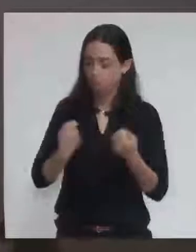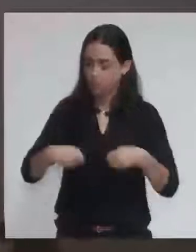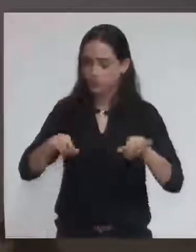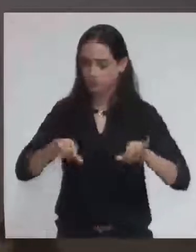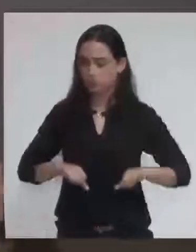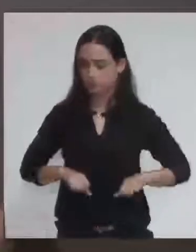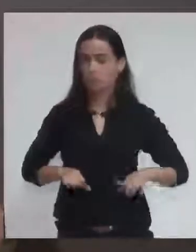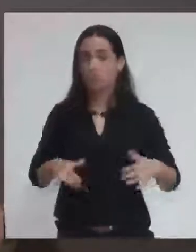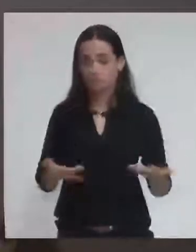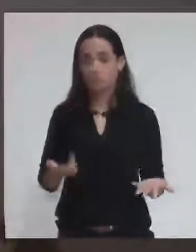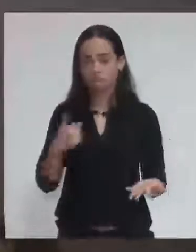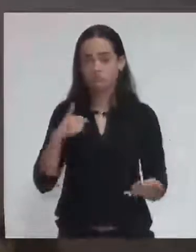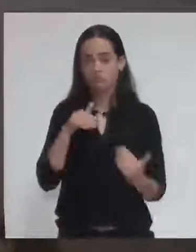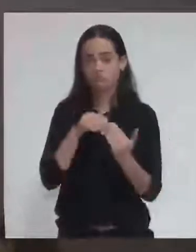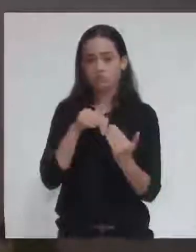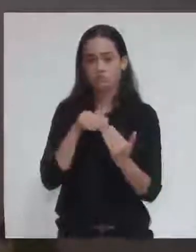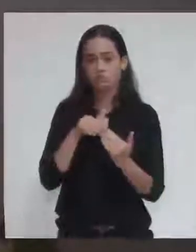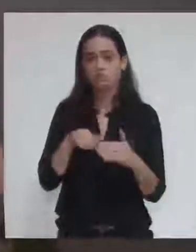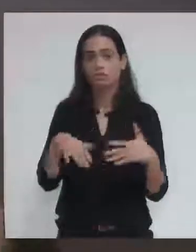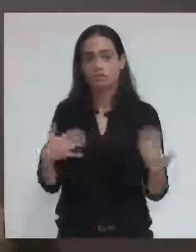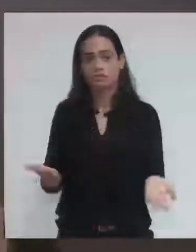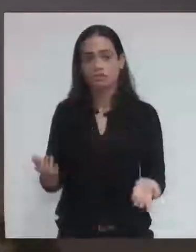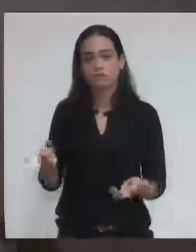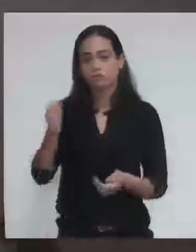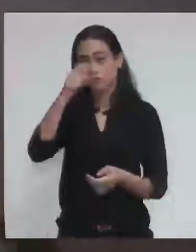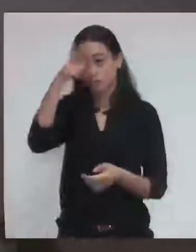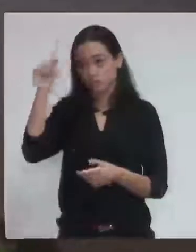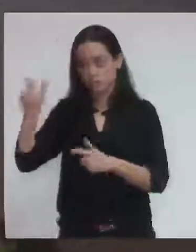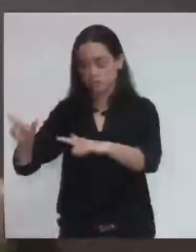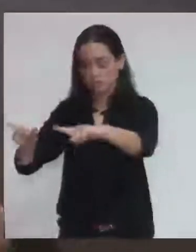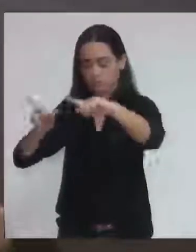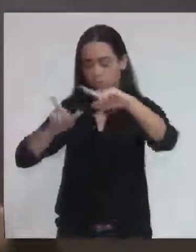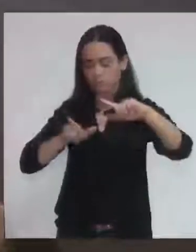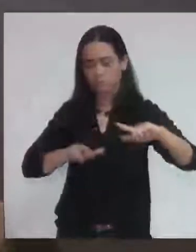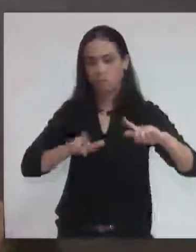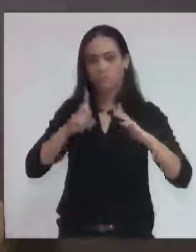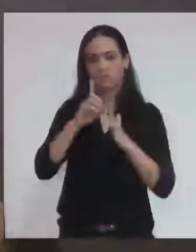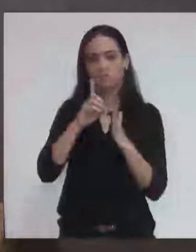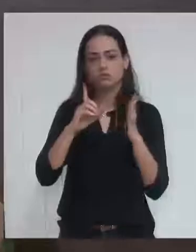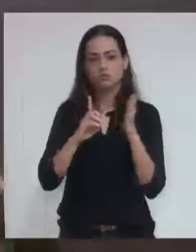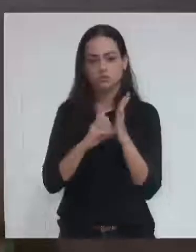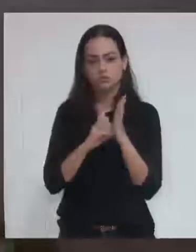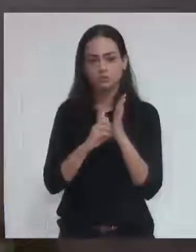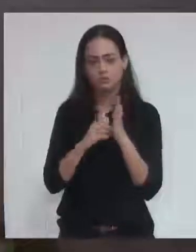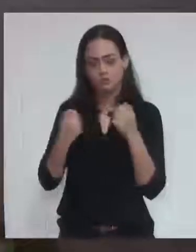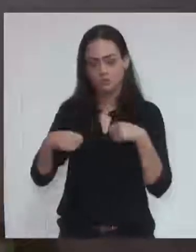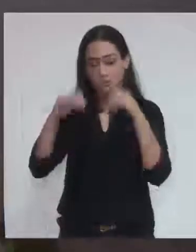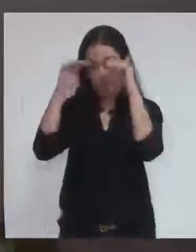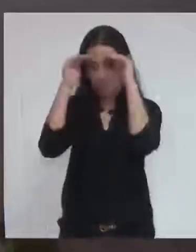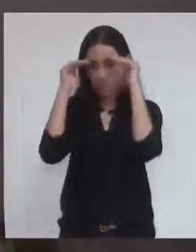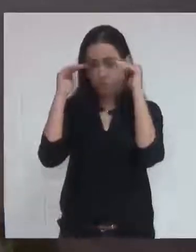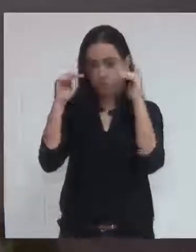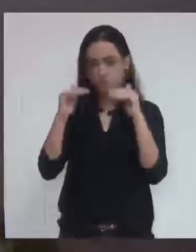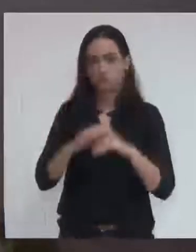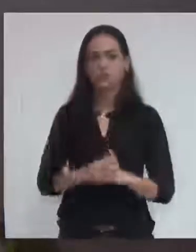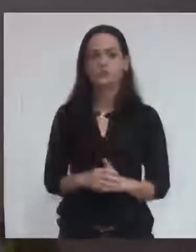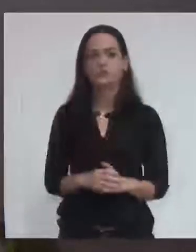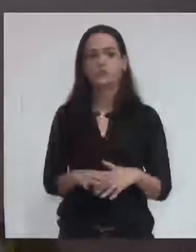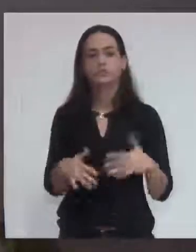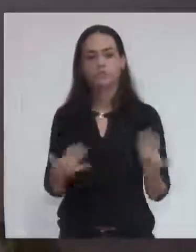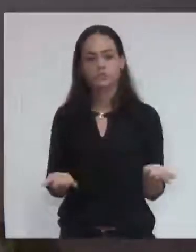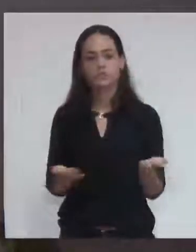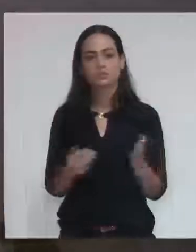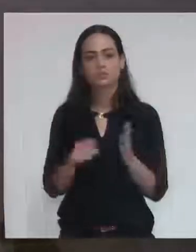dos argumentos que chegou a essa casa, que nos chegou, para que esse decreto fosse colocado em prática? Um dos argumentos é